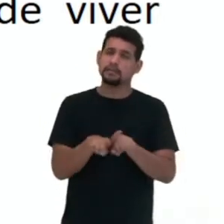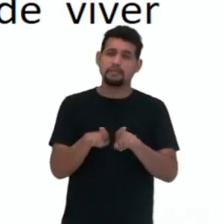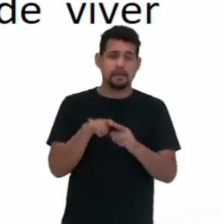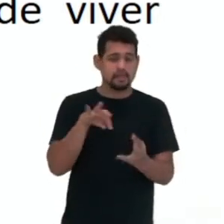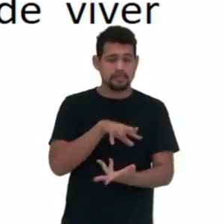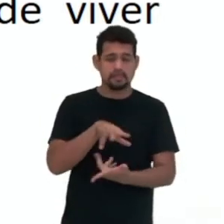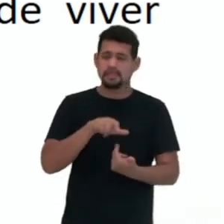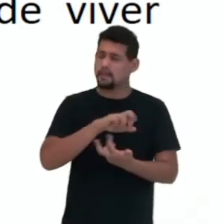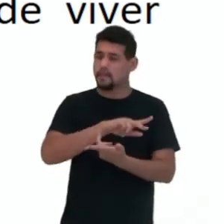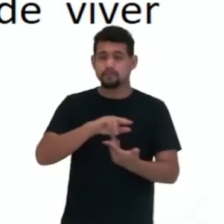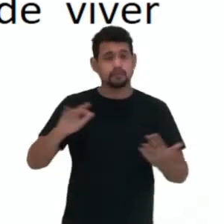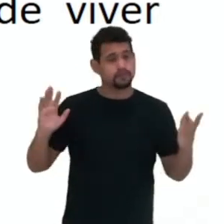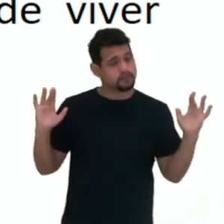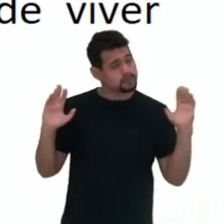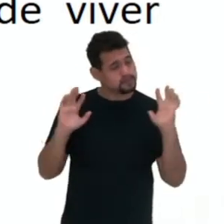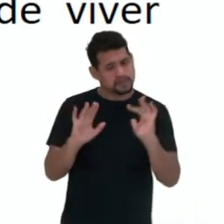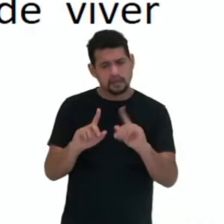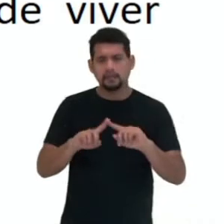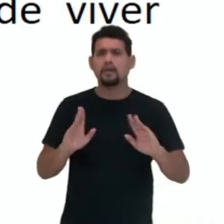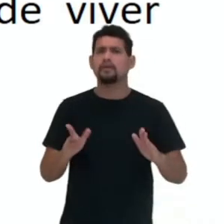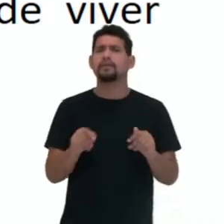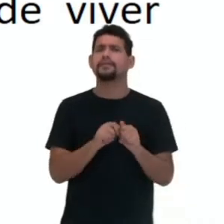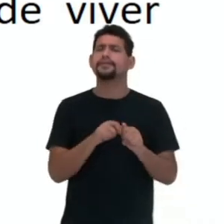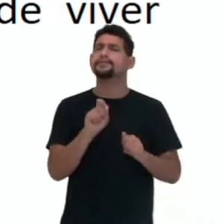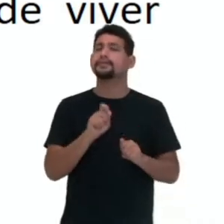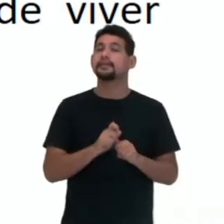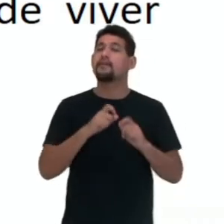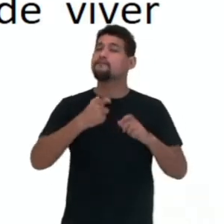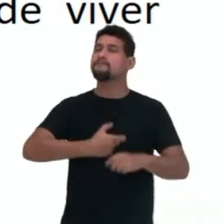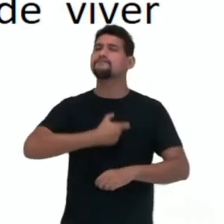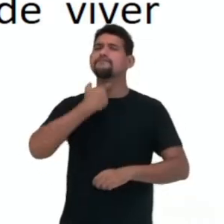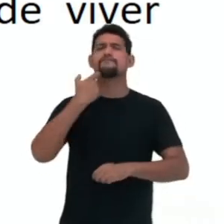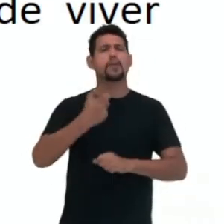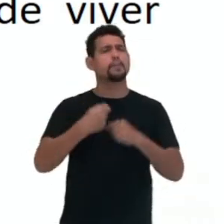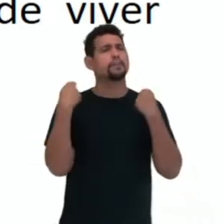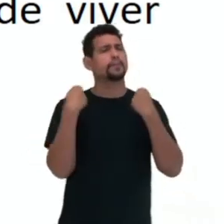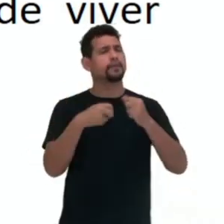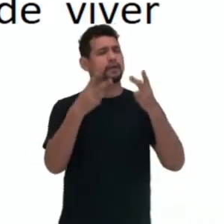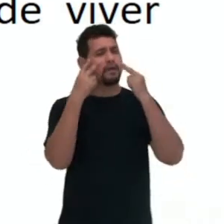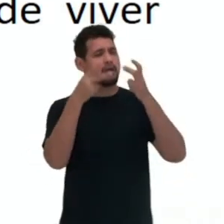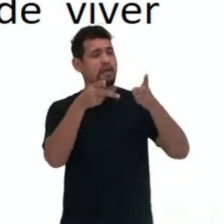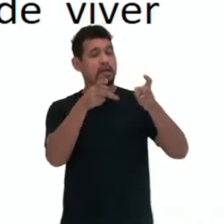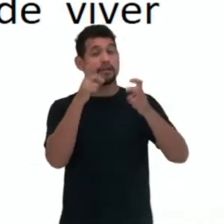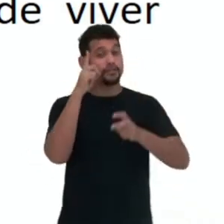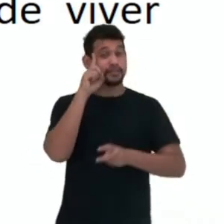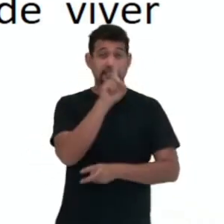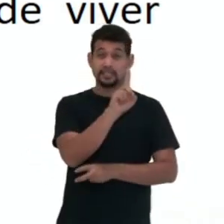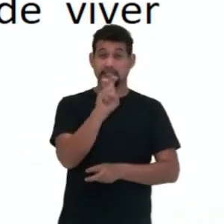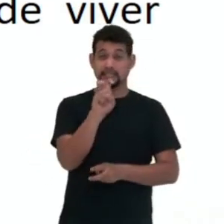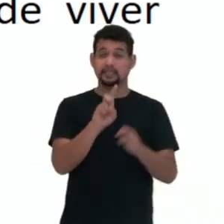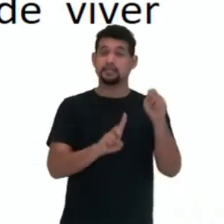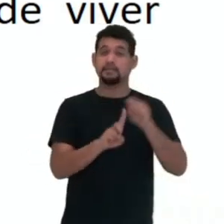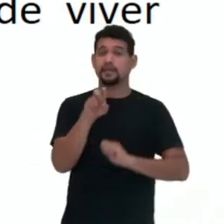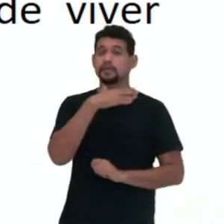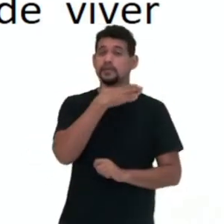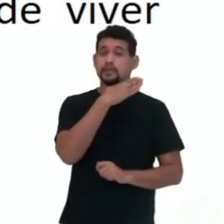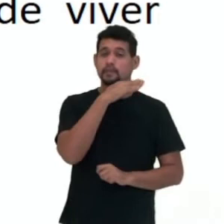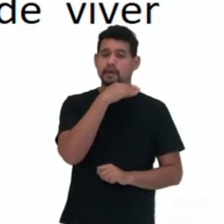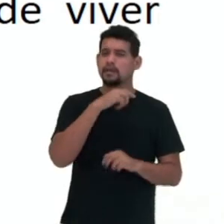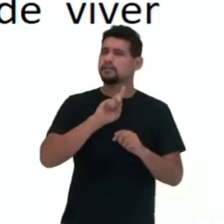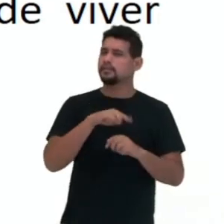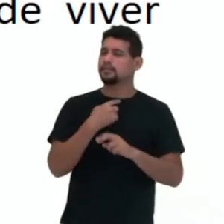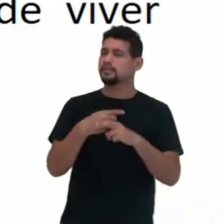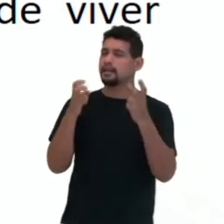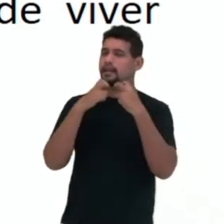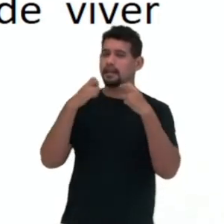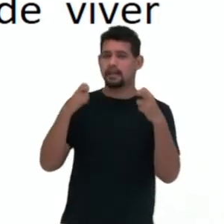mundo. Agora vamos fazer nossas vozes serem ouvidas. No dia 15 de março, protestaremos em